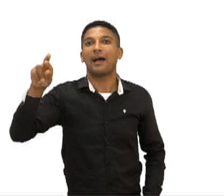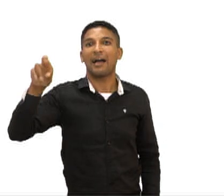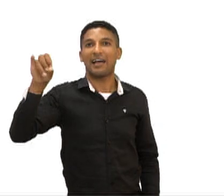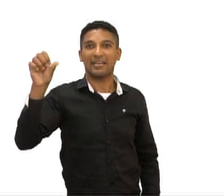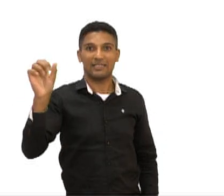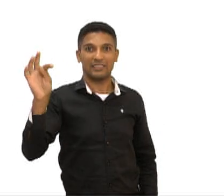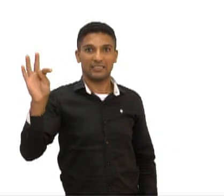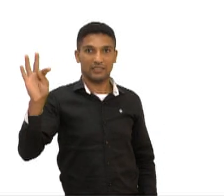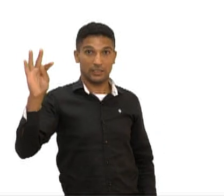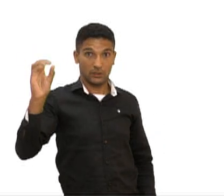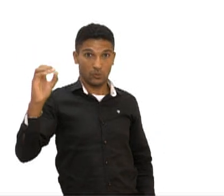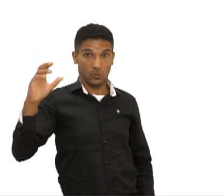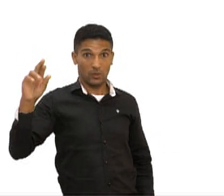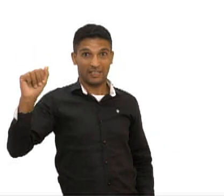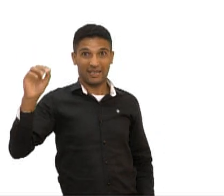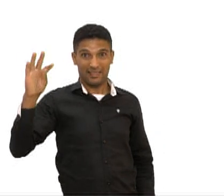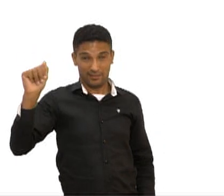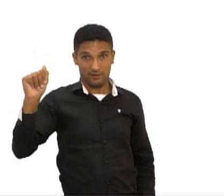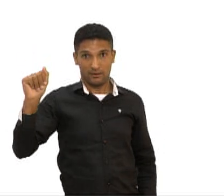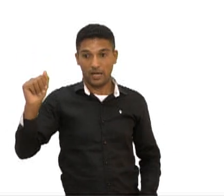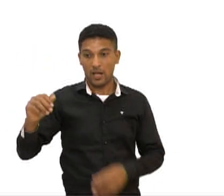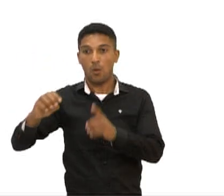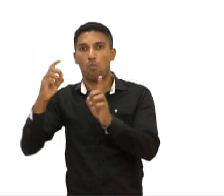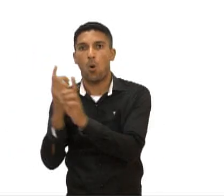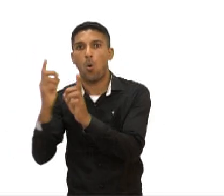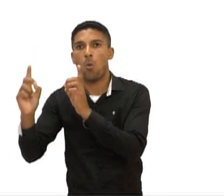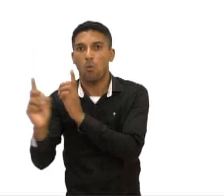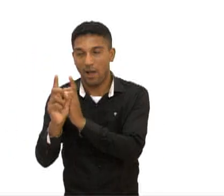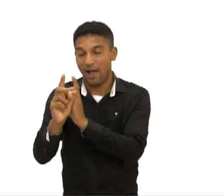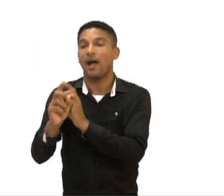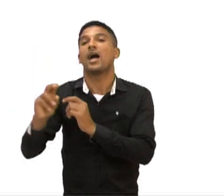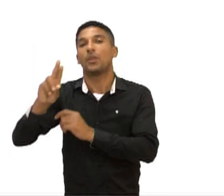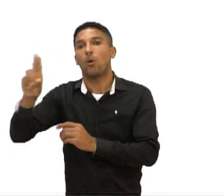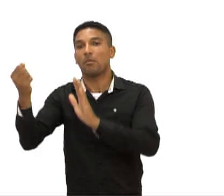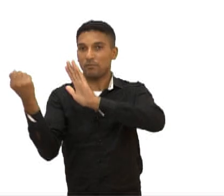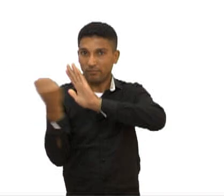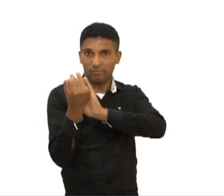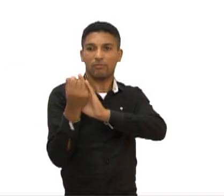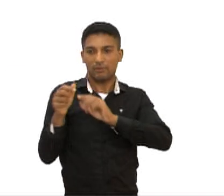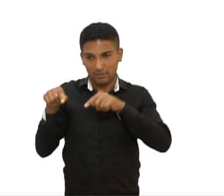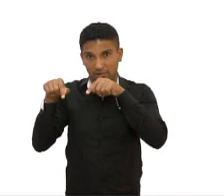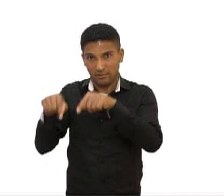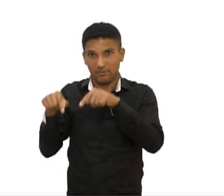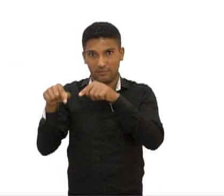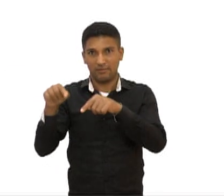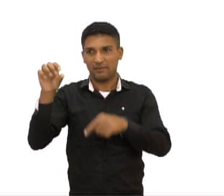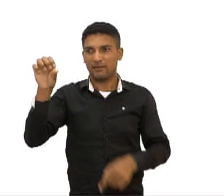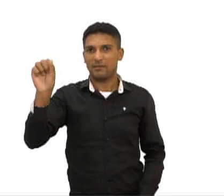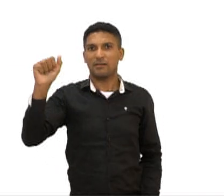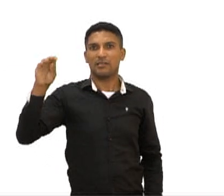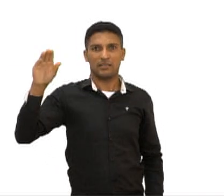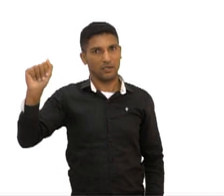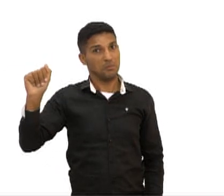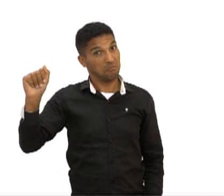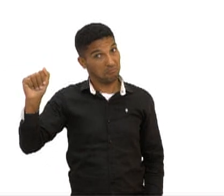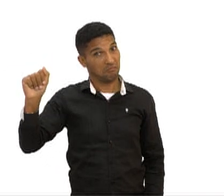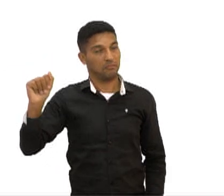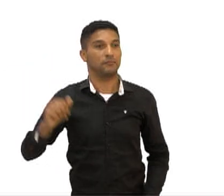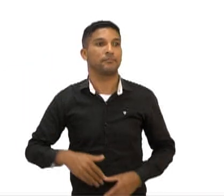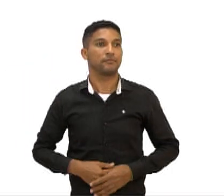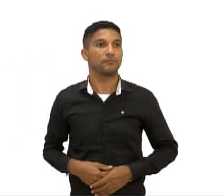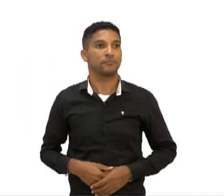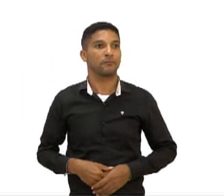Alternativa B. Samba foi o nome dado a bailes populares, urbanos e rurais. Também é sinônimo